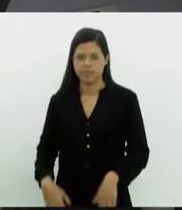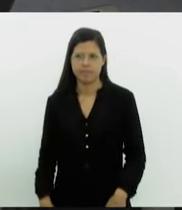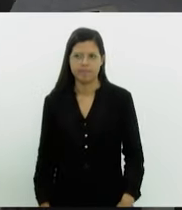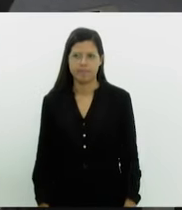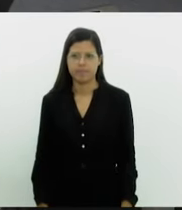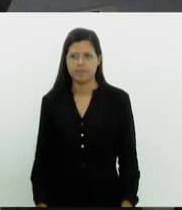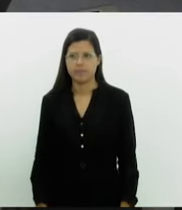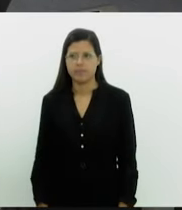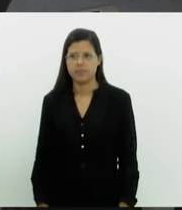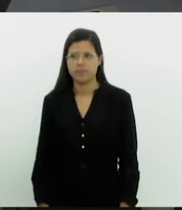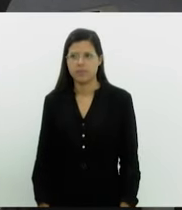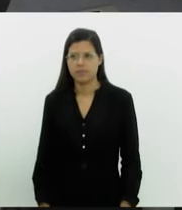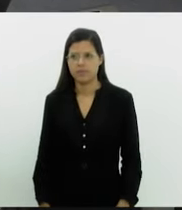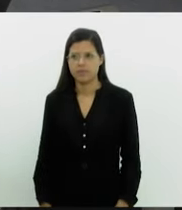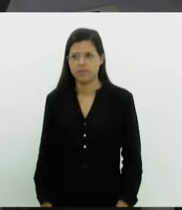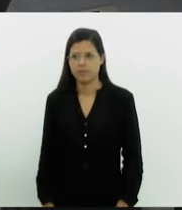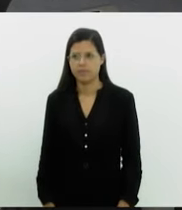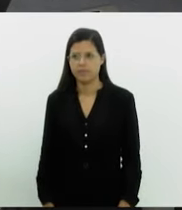Da...